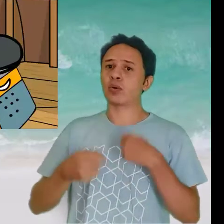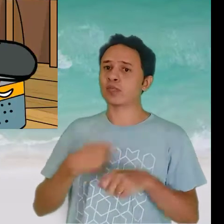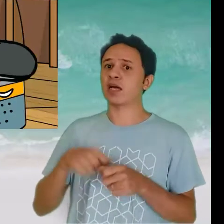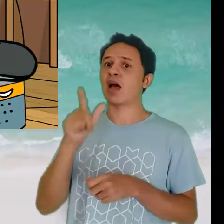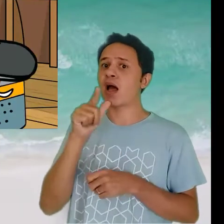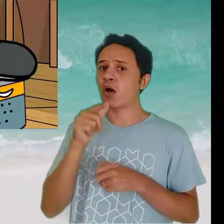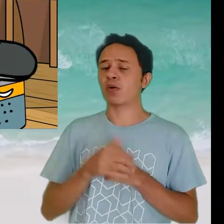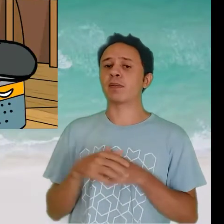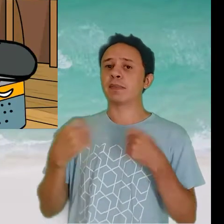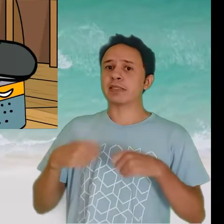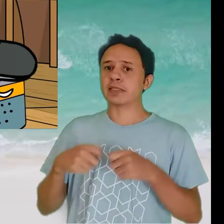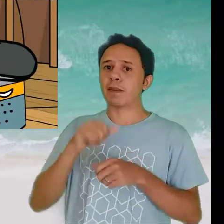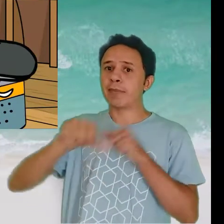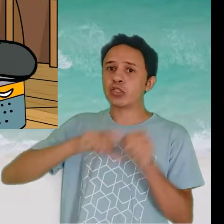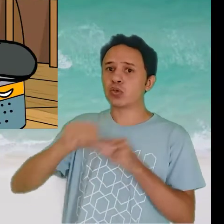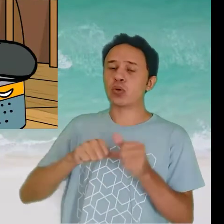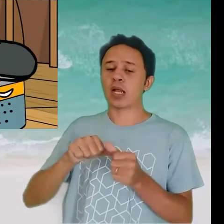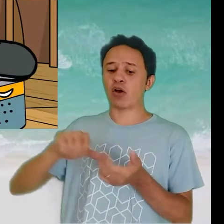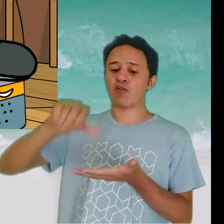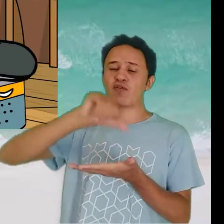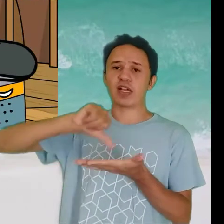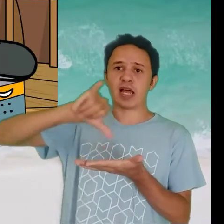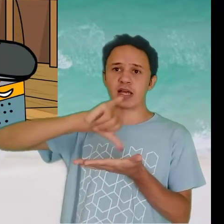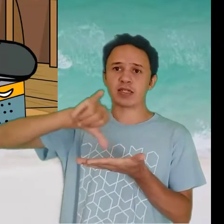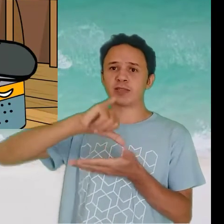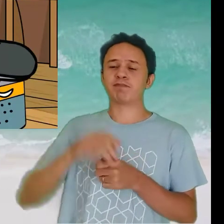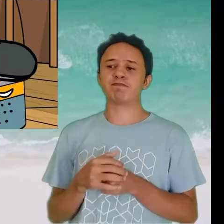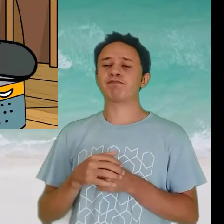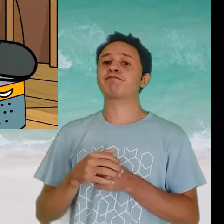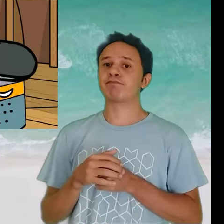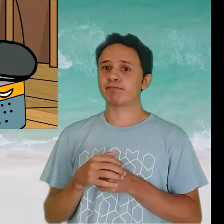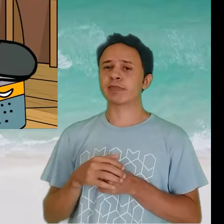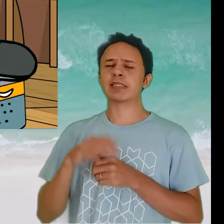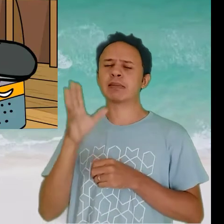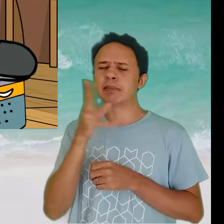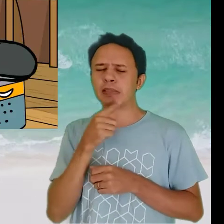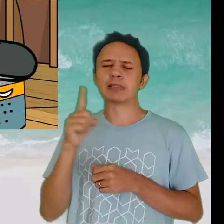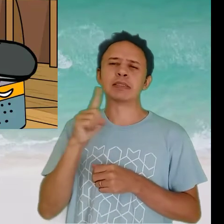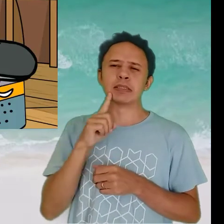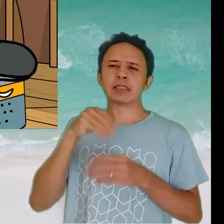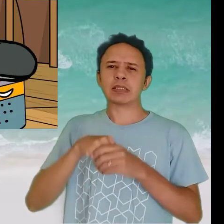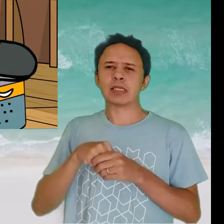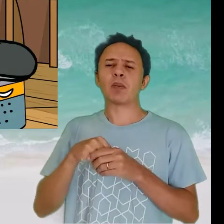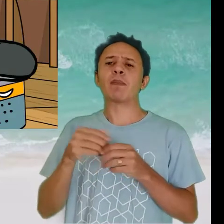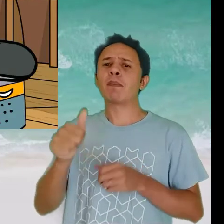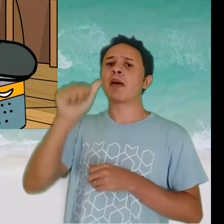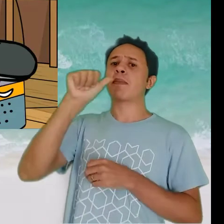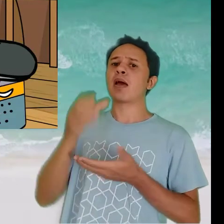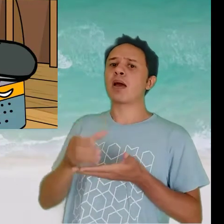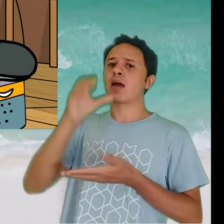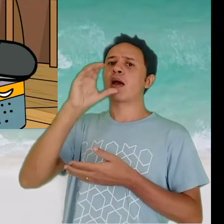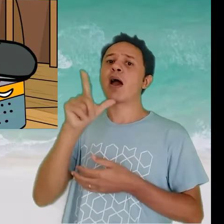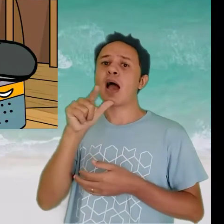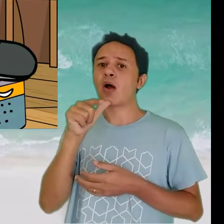Para economizar a água, eles tinham que misturá-la com vinagre. Mas a partir do 30º dia em alto mar, sabe quanto cada marujo